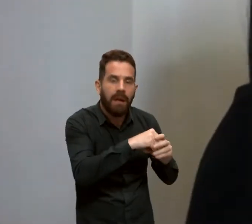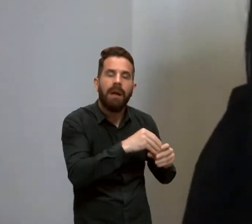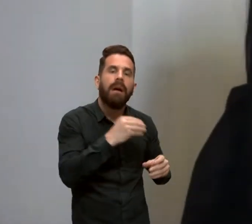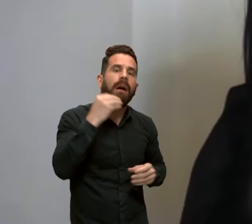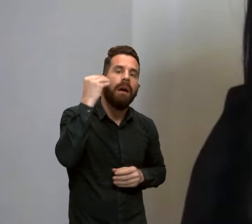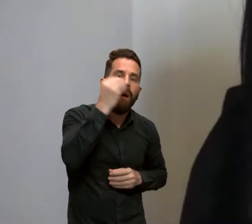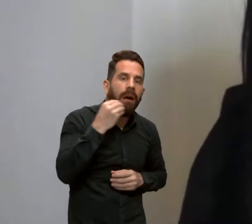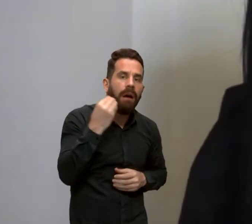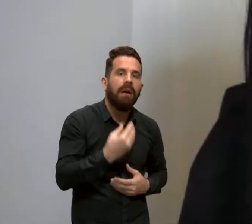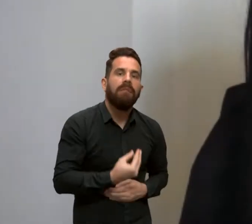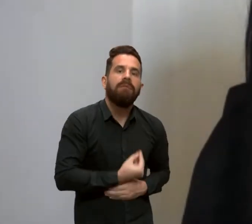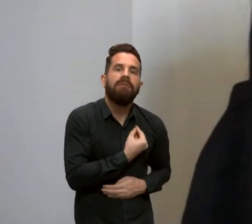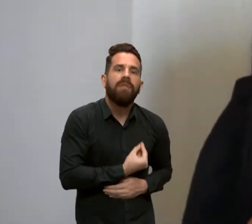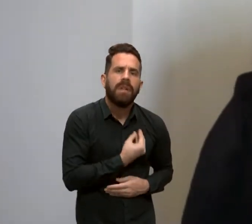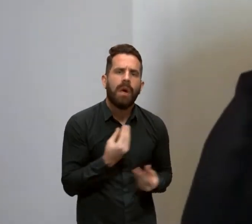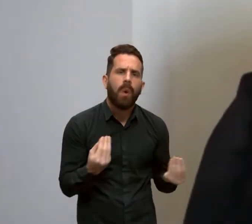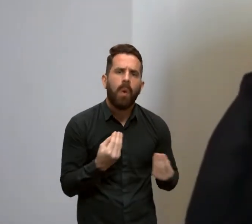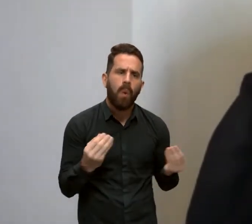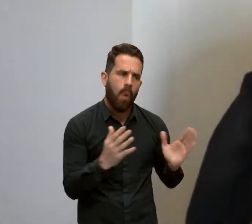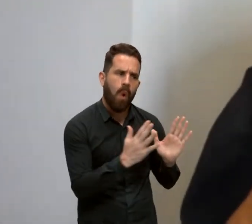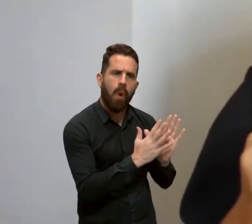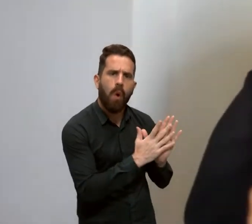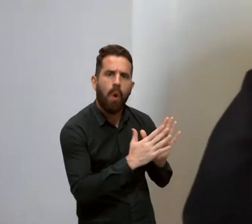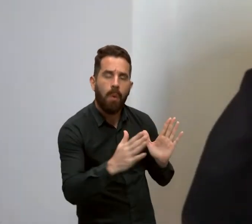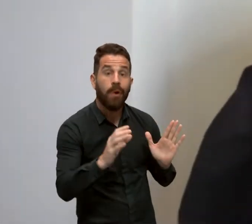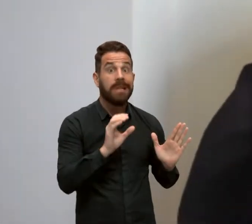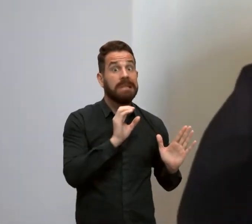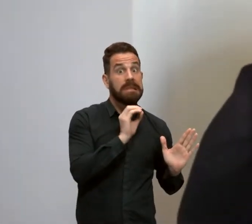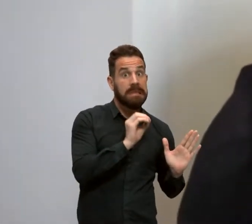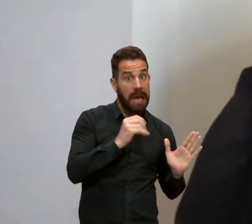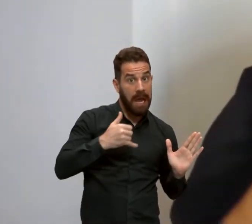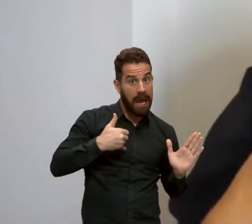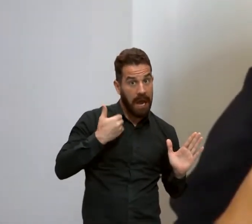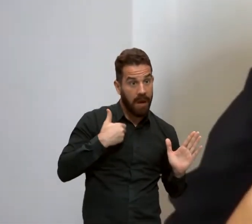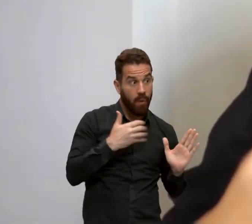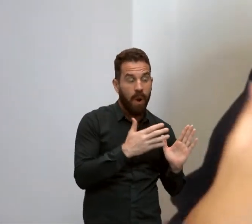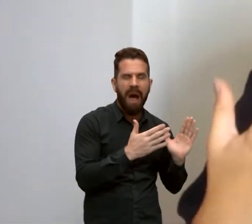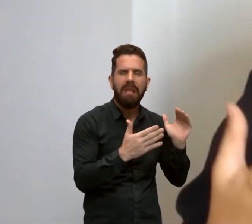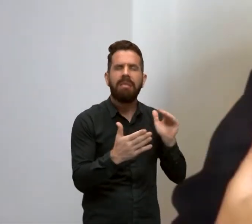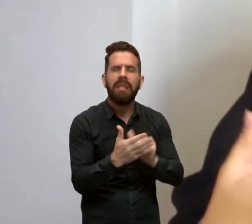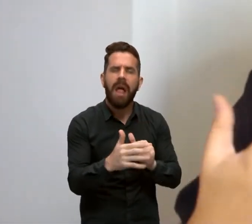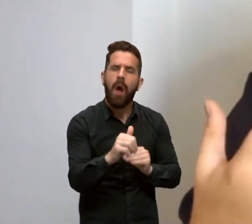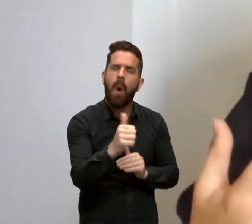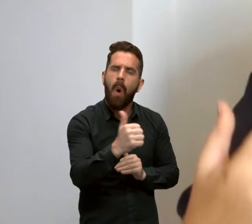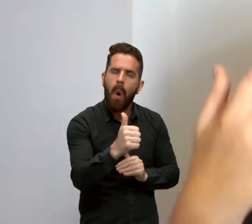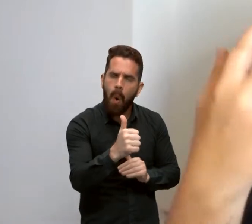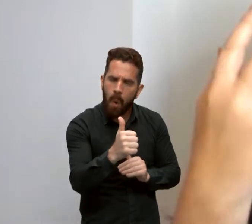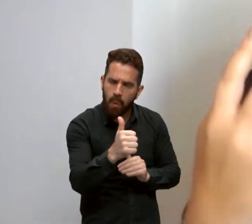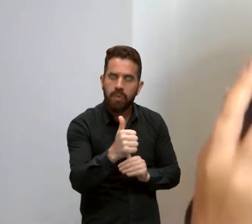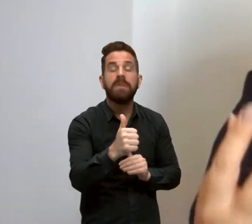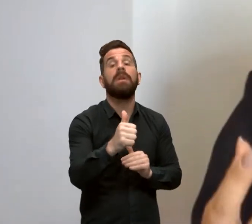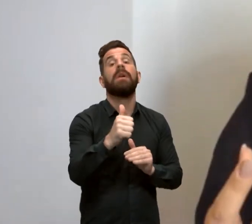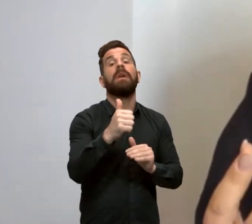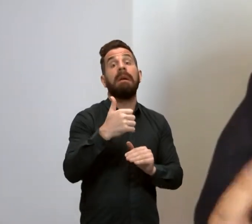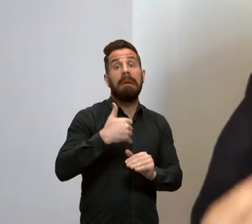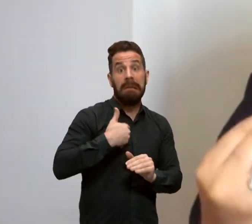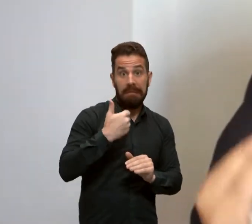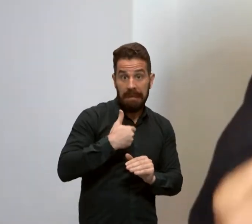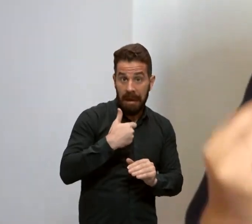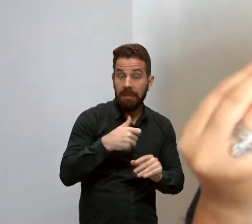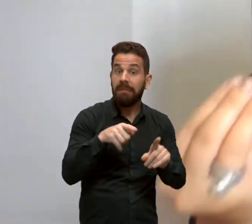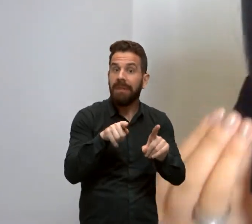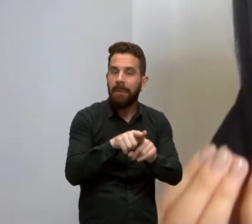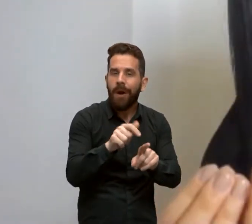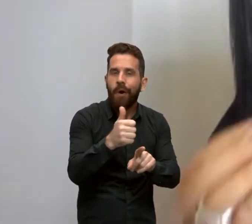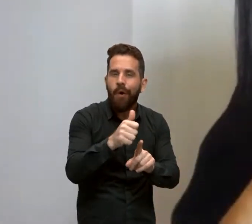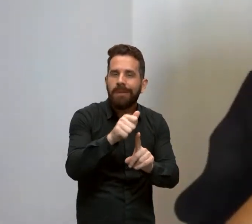e 11 meses. Né? Uma compreensão sobre como deve ser o período